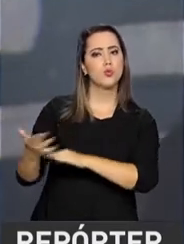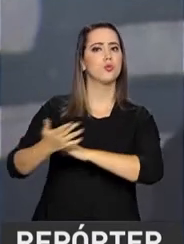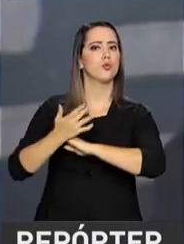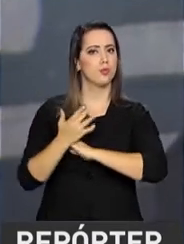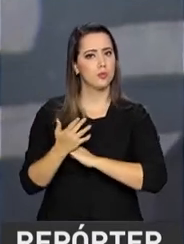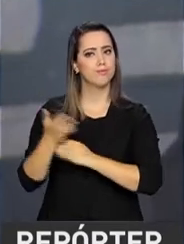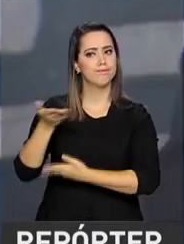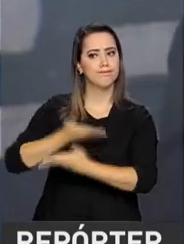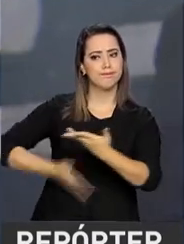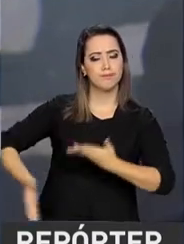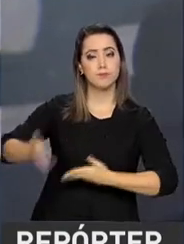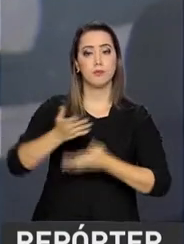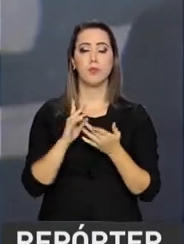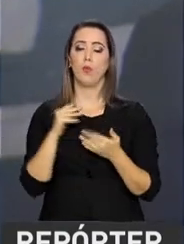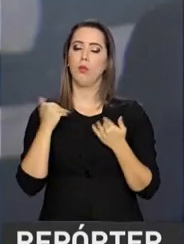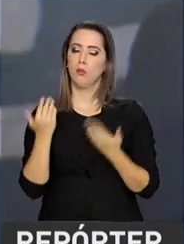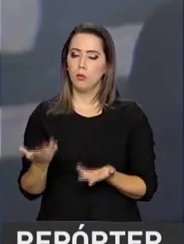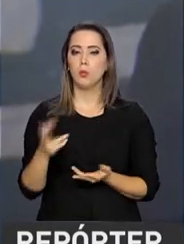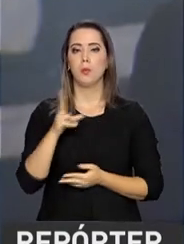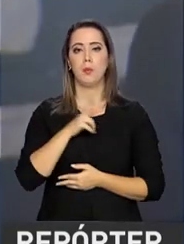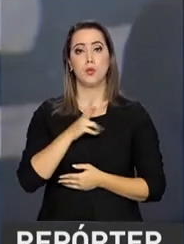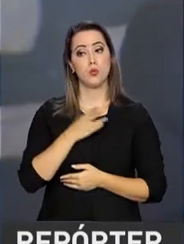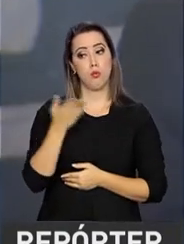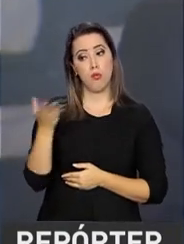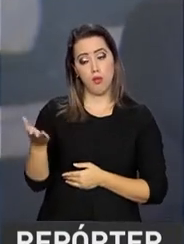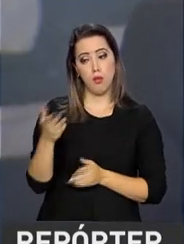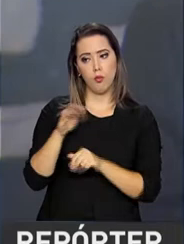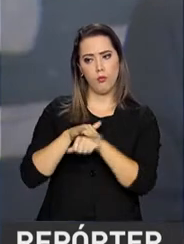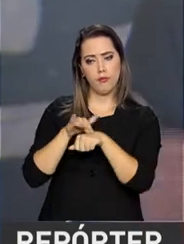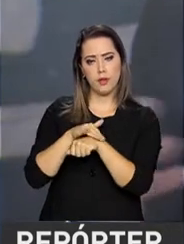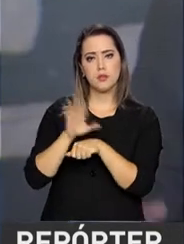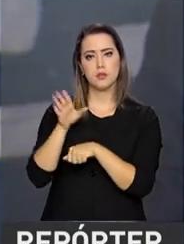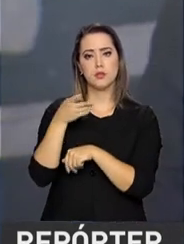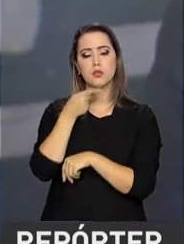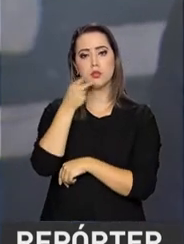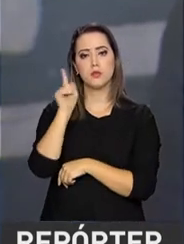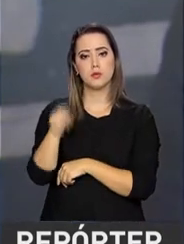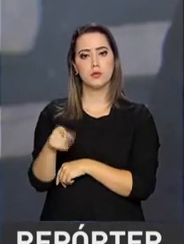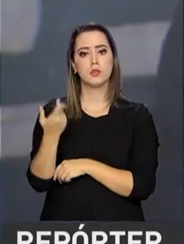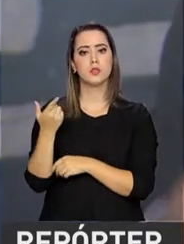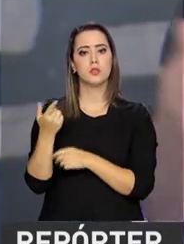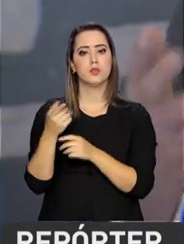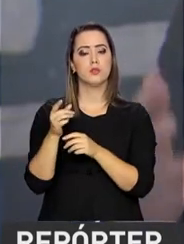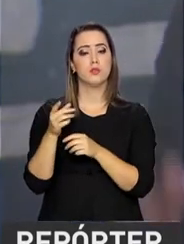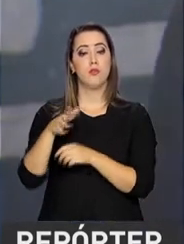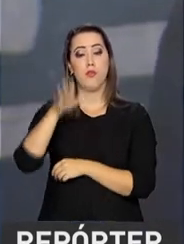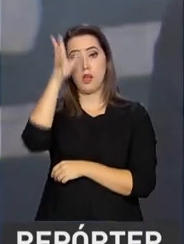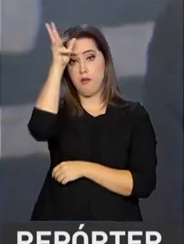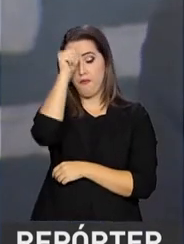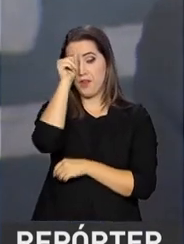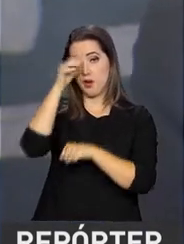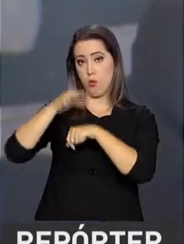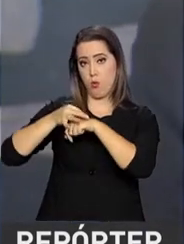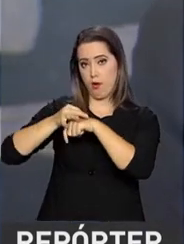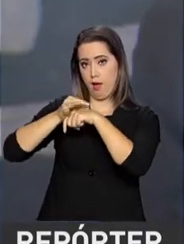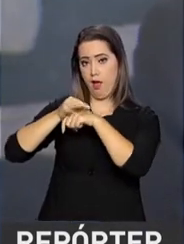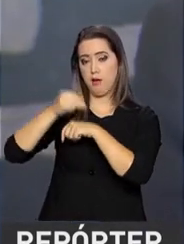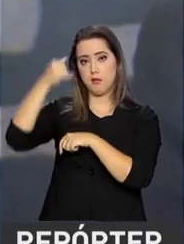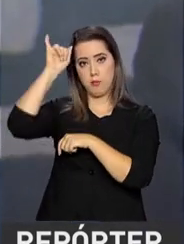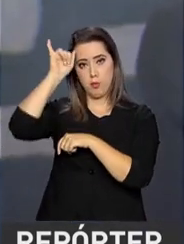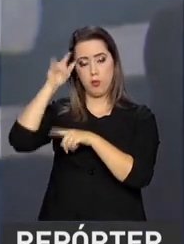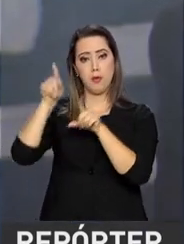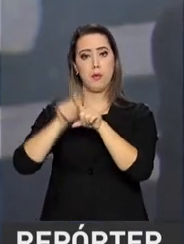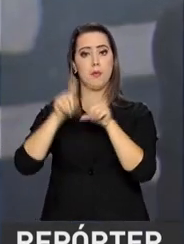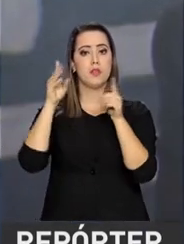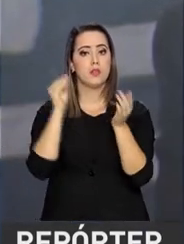aliás nesse particular na conversa que tivemos nós já exportamos na cara de frango e bovina mas ainda